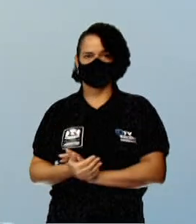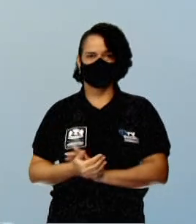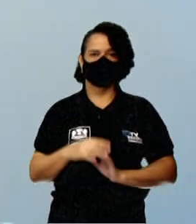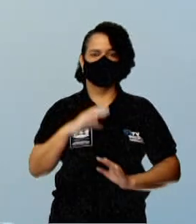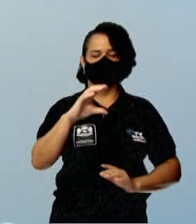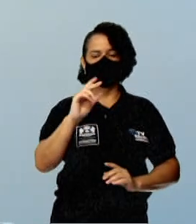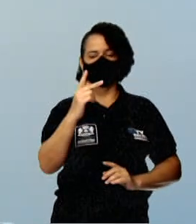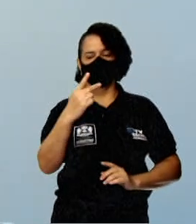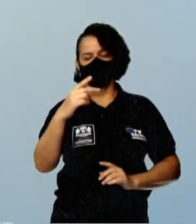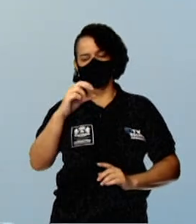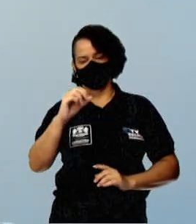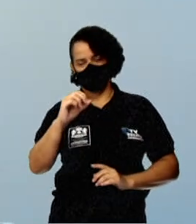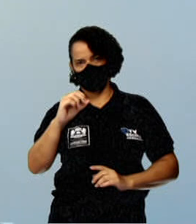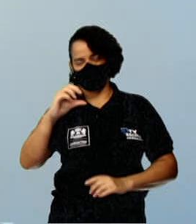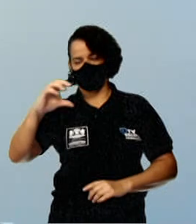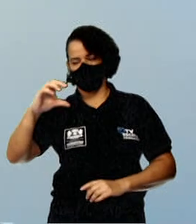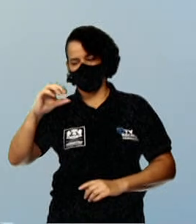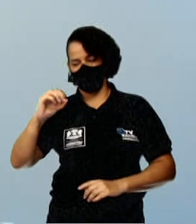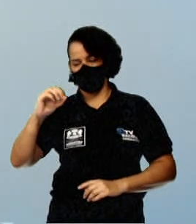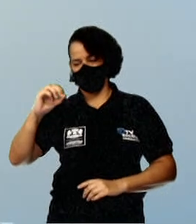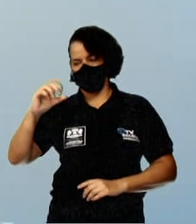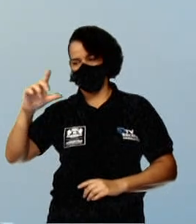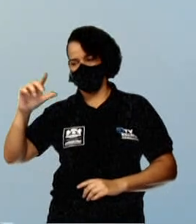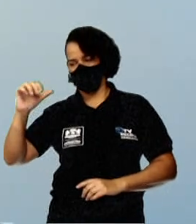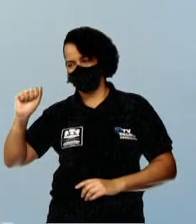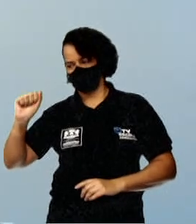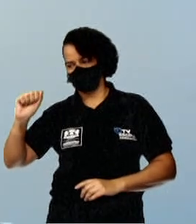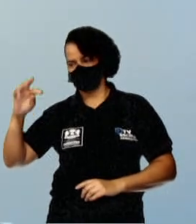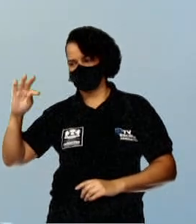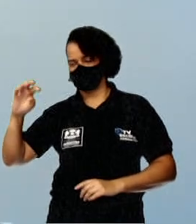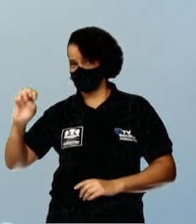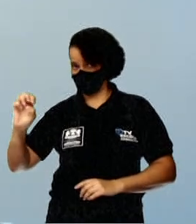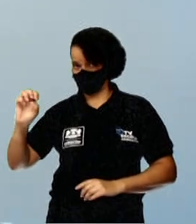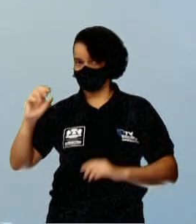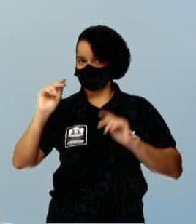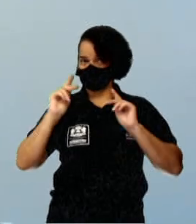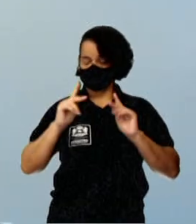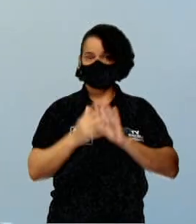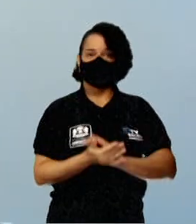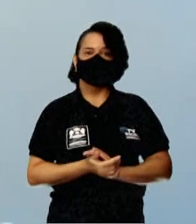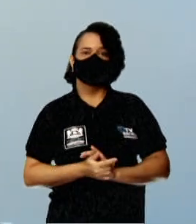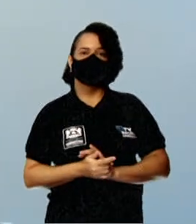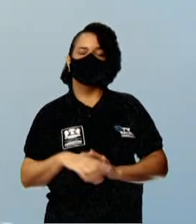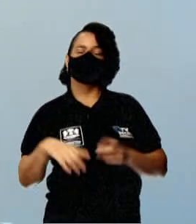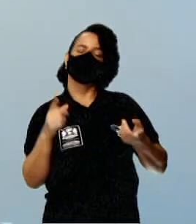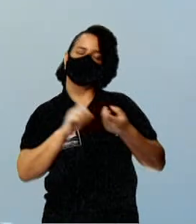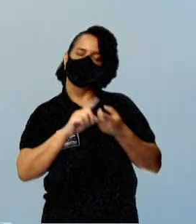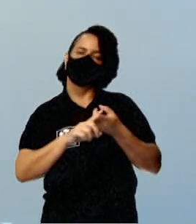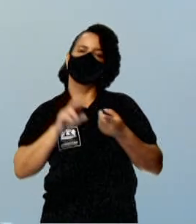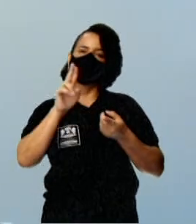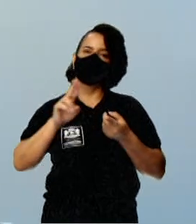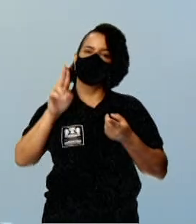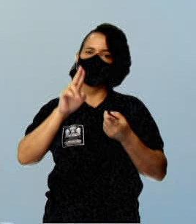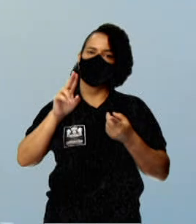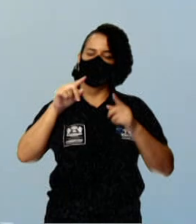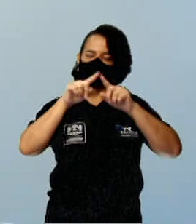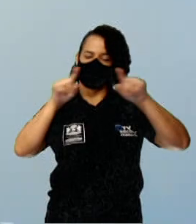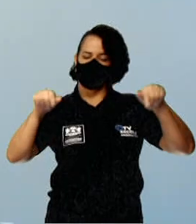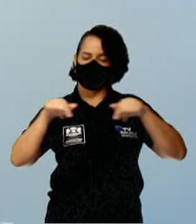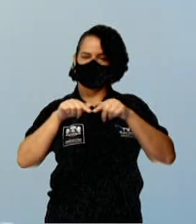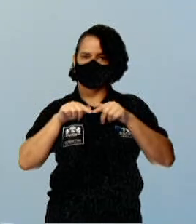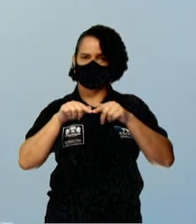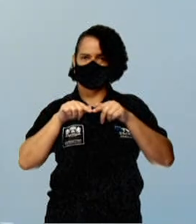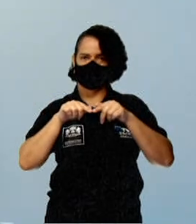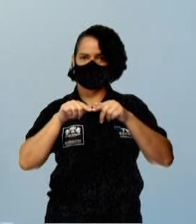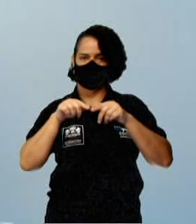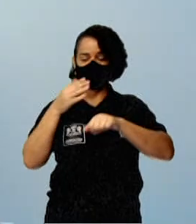chocolate, com 4 sílabas. Chocolate. E também vou utilizar um quadrado em branco para representar o